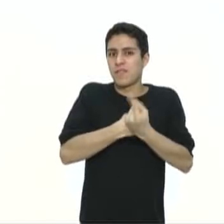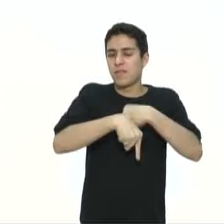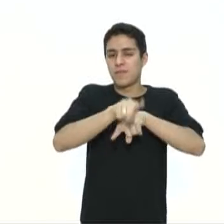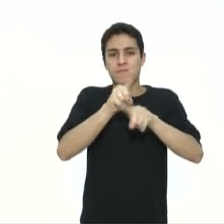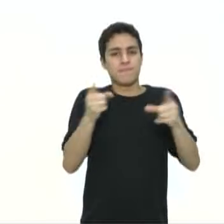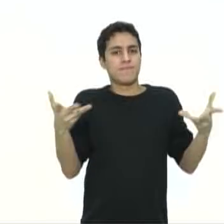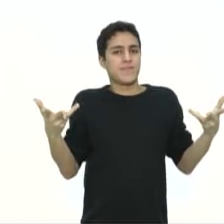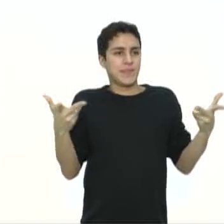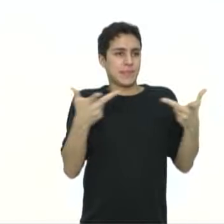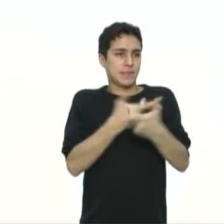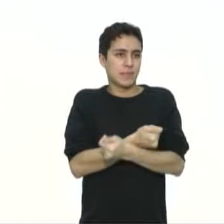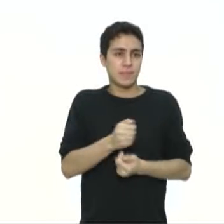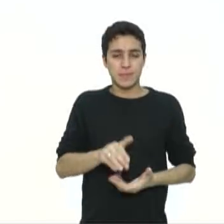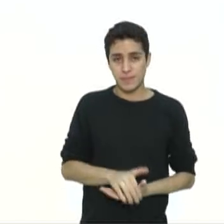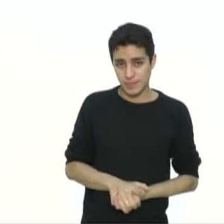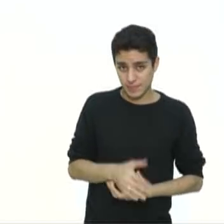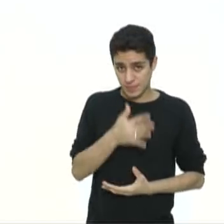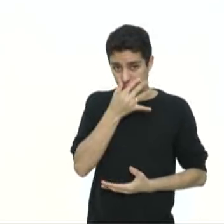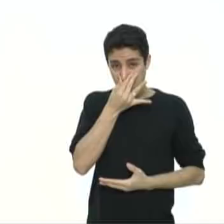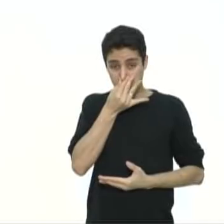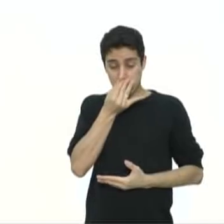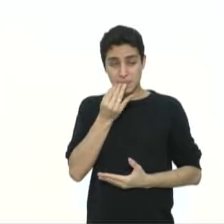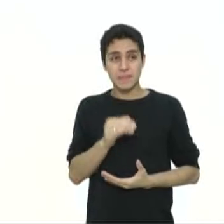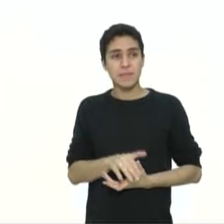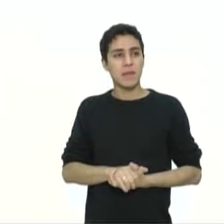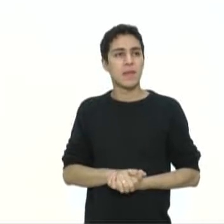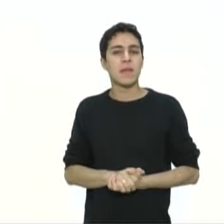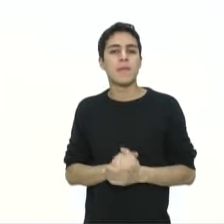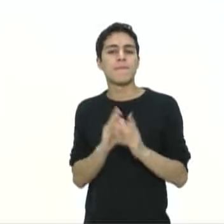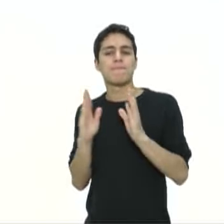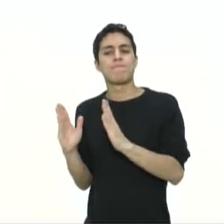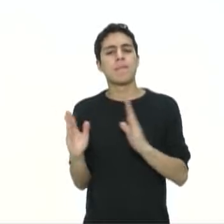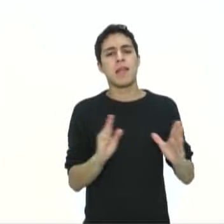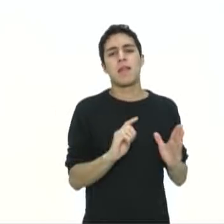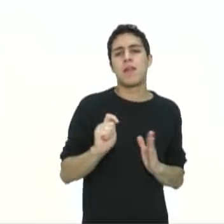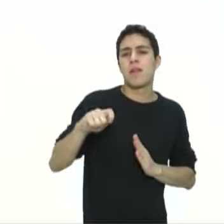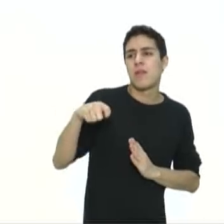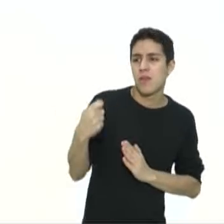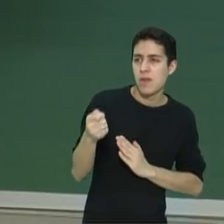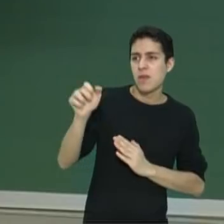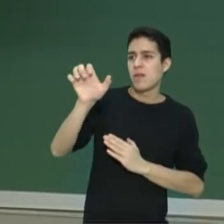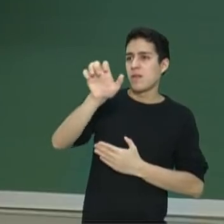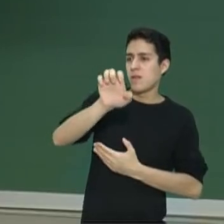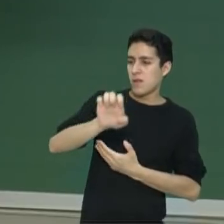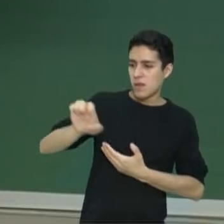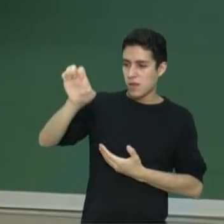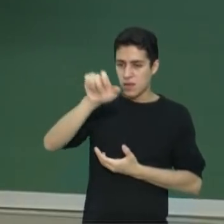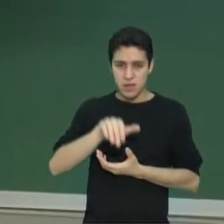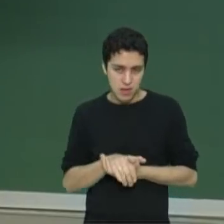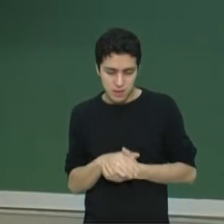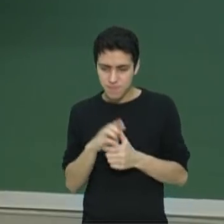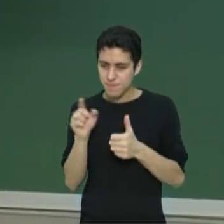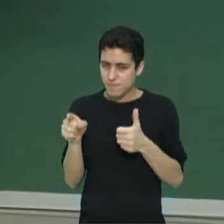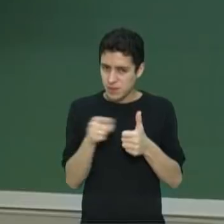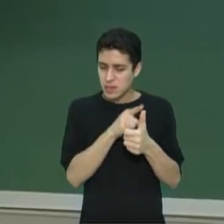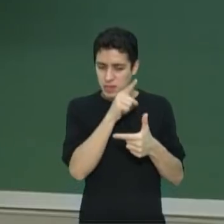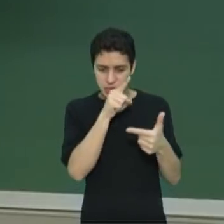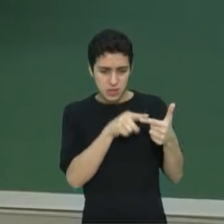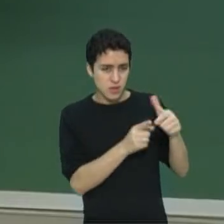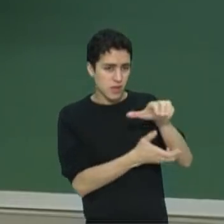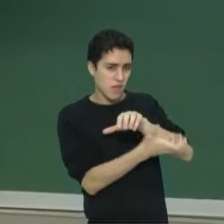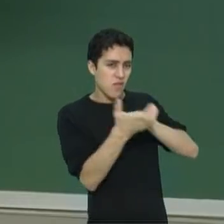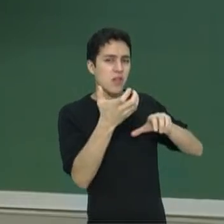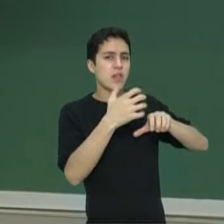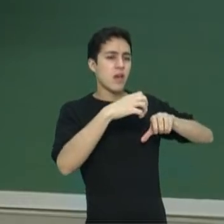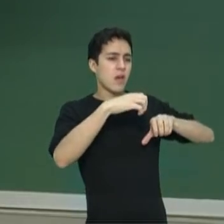surpreendente. Aí, falando sobre o caso da Europa aqui, a gente viu lá na primeira, na segunda Revolução Industrial,